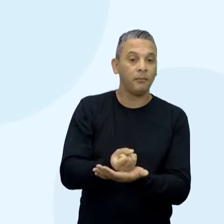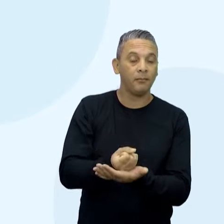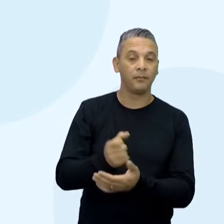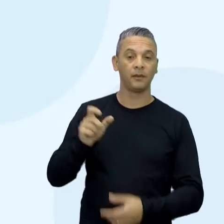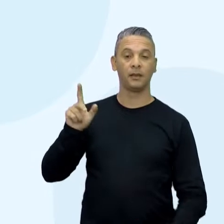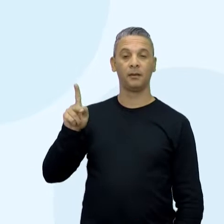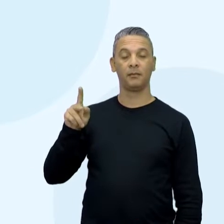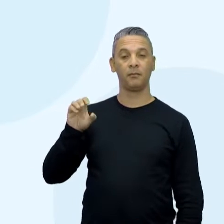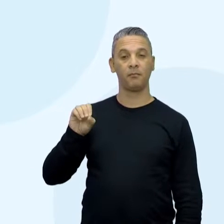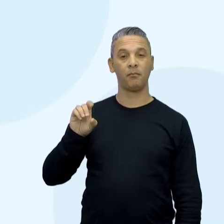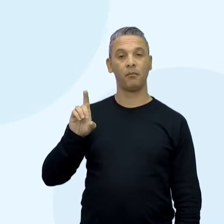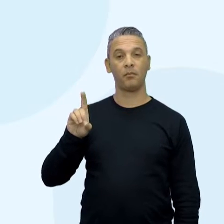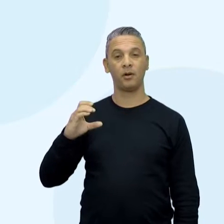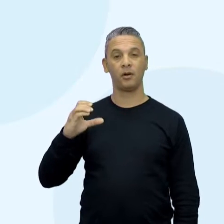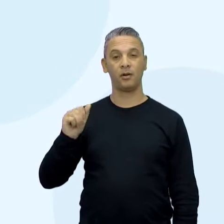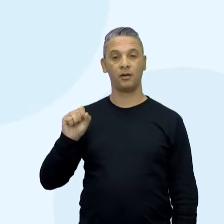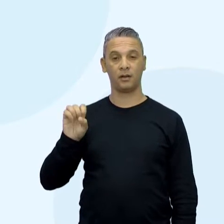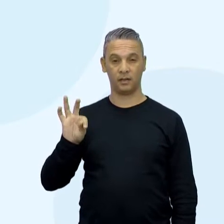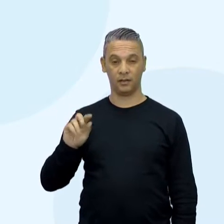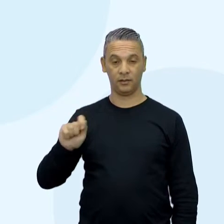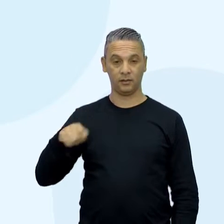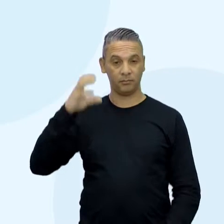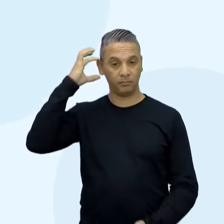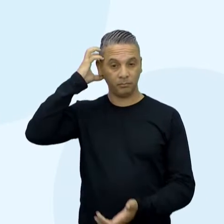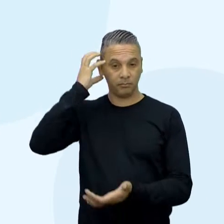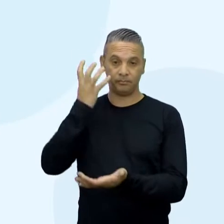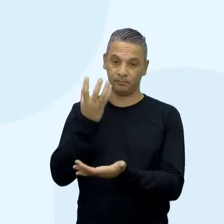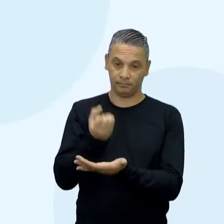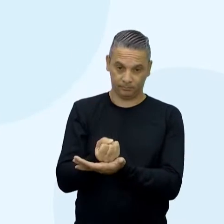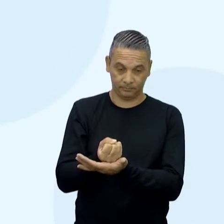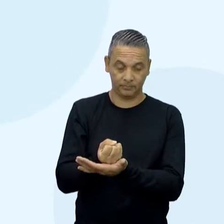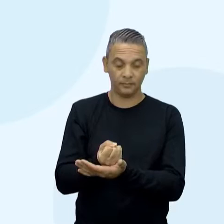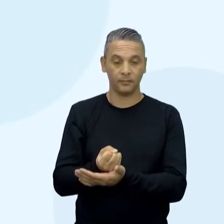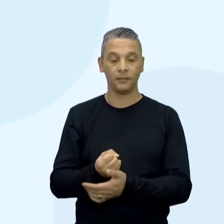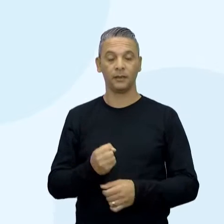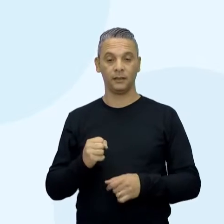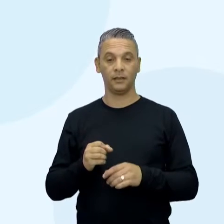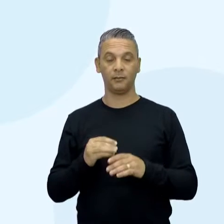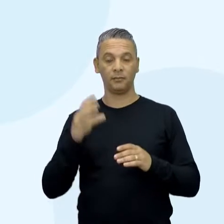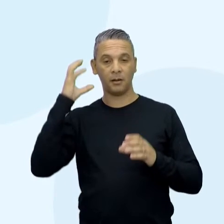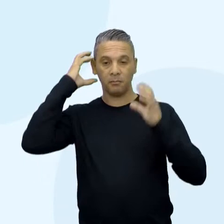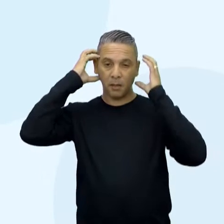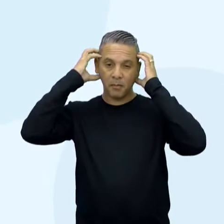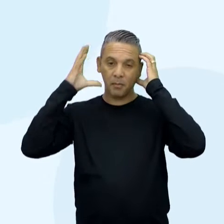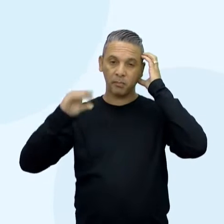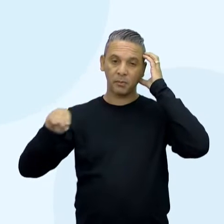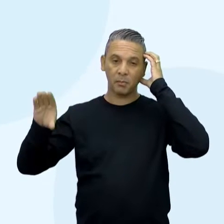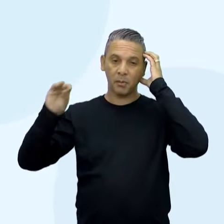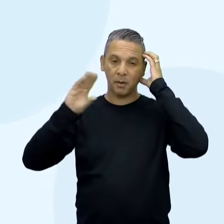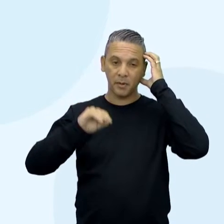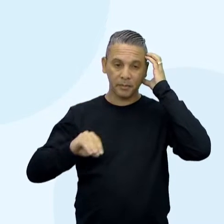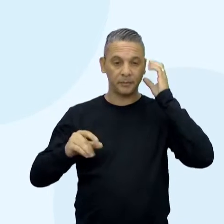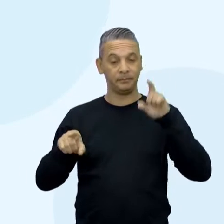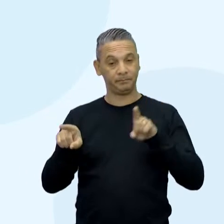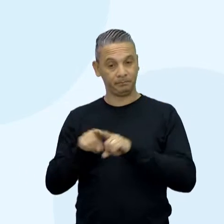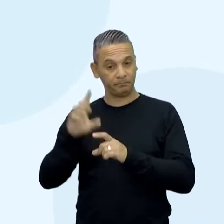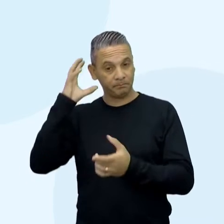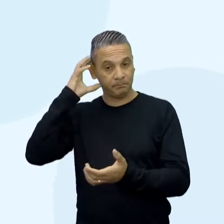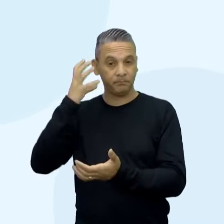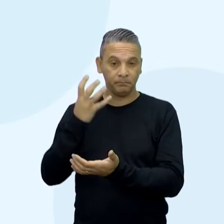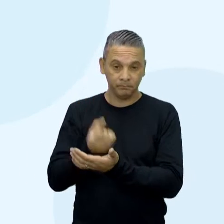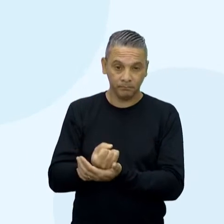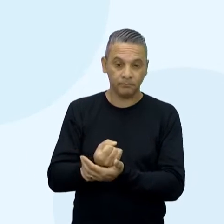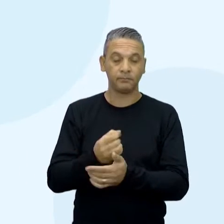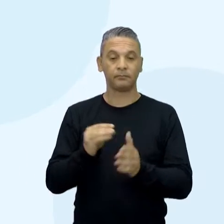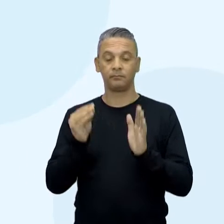anterior eu mostrei um pouquinho, né, sobre o que é um podcast, né, sobre esses arquivos de áudio, né? E ali, de uma maneira